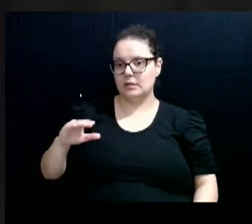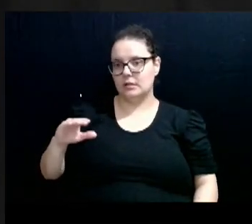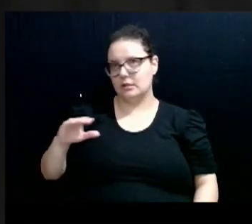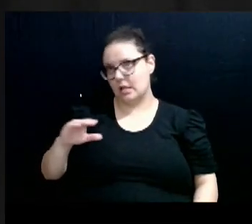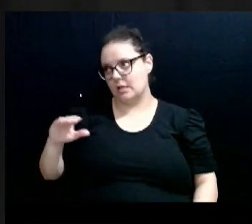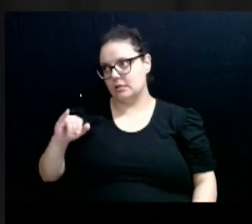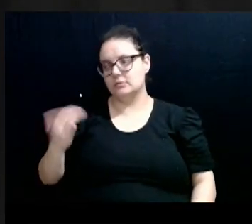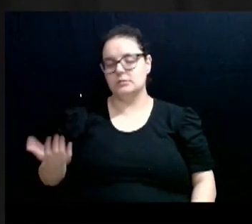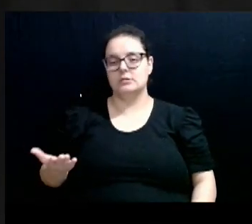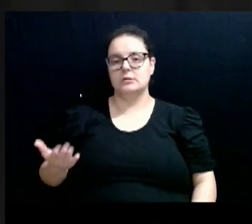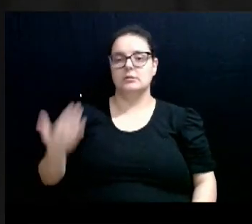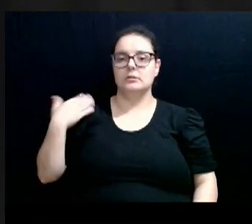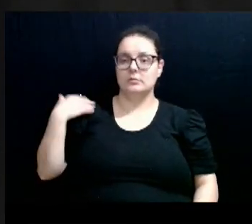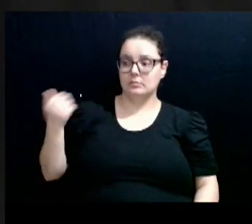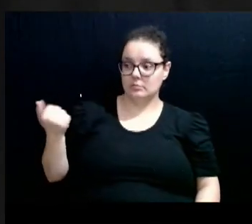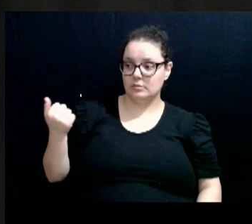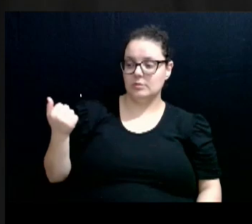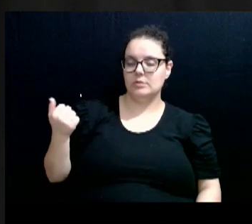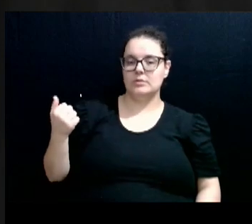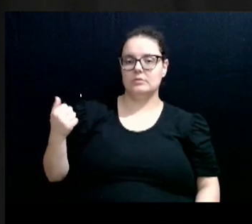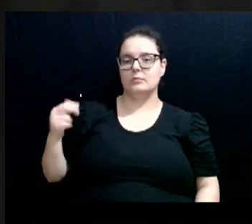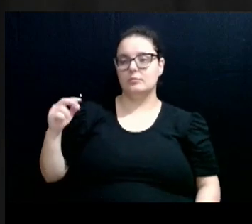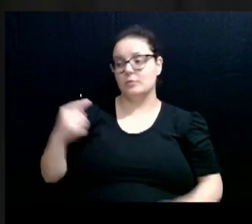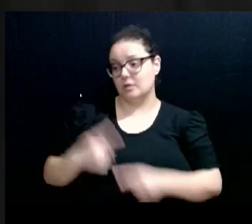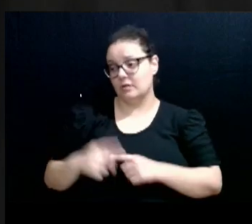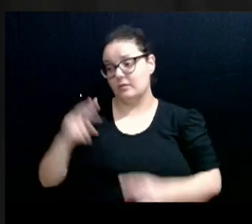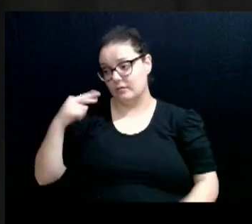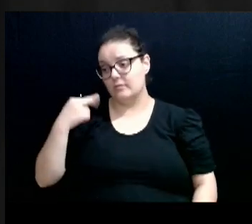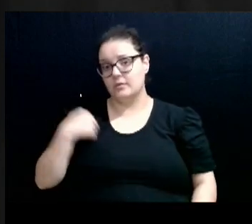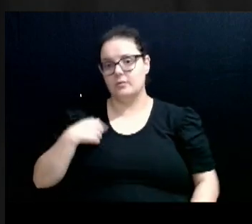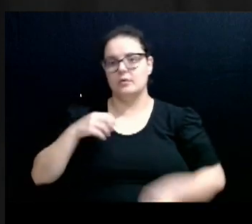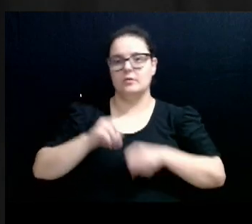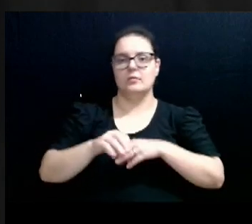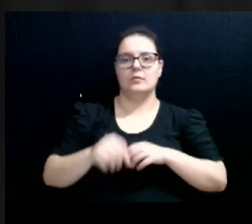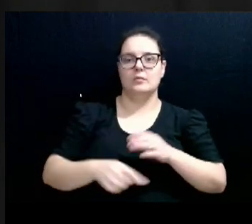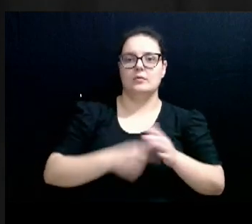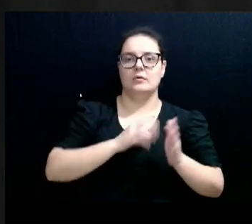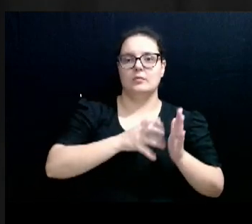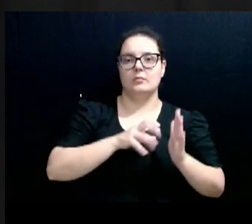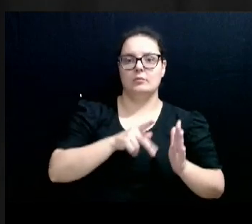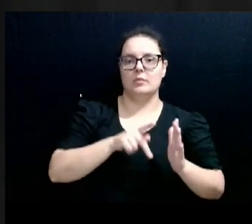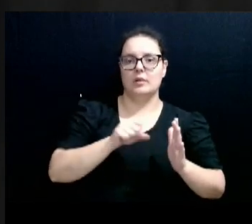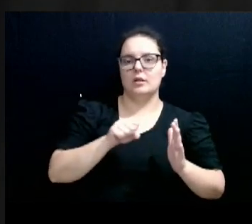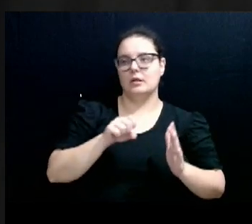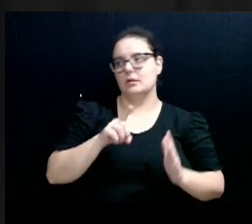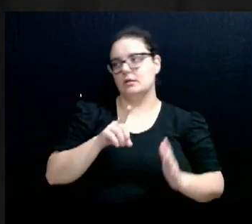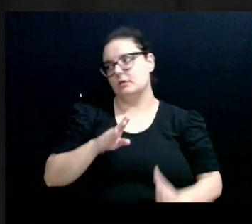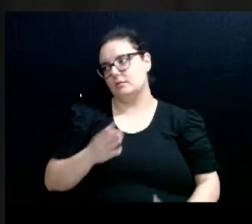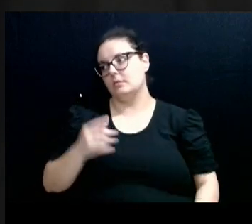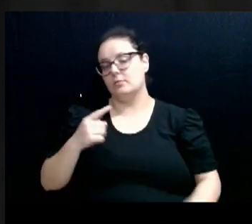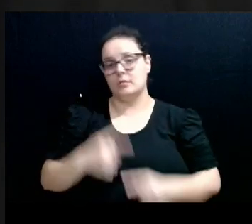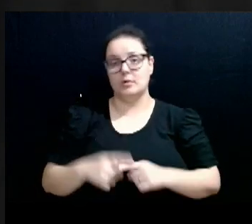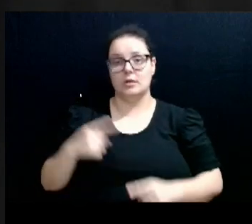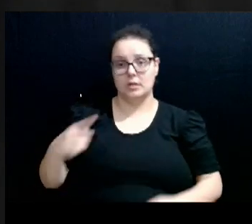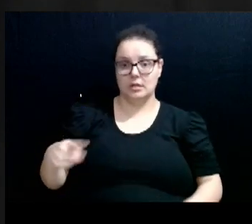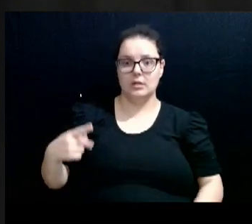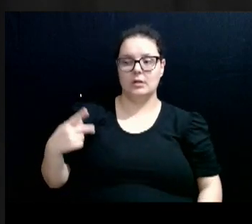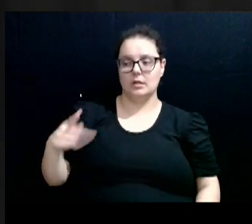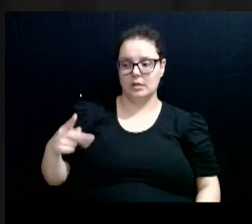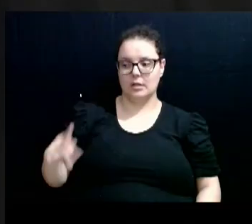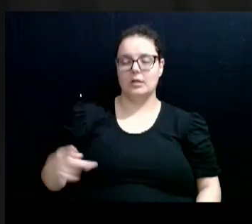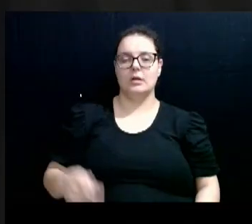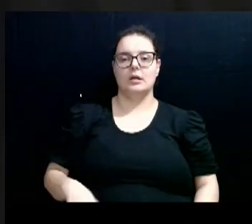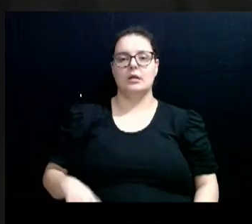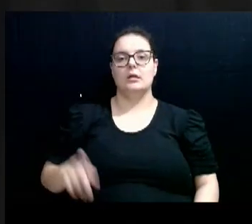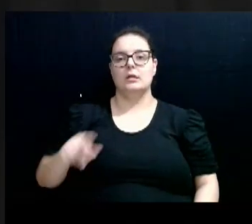chamou. E tanto é que o primeiro partido que eu fiz parte foi do PSDB, porque ele era o presidente do PSDB, o irmão dele, acho que o seu José Benassi,